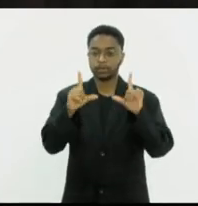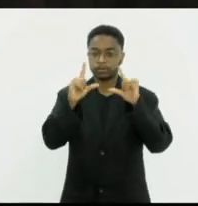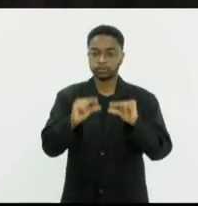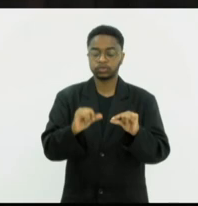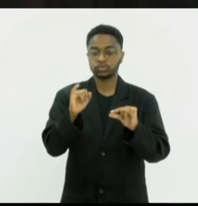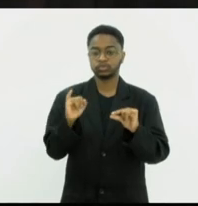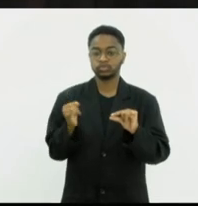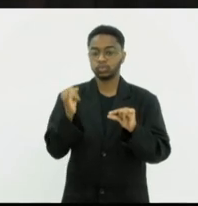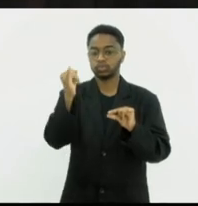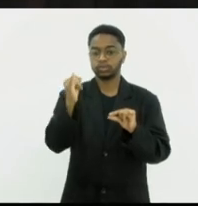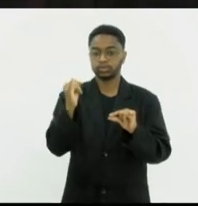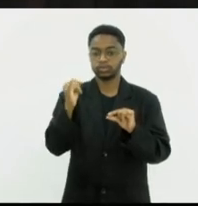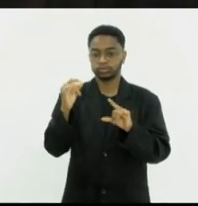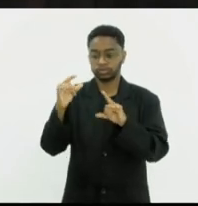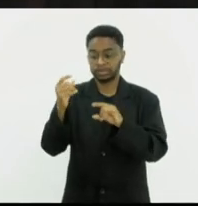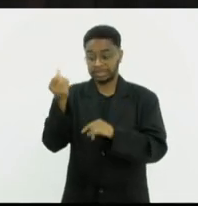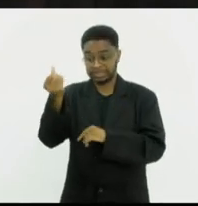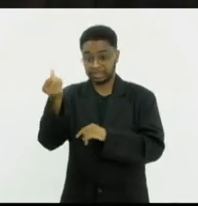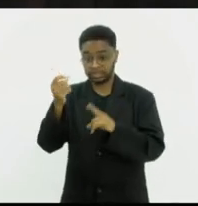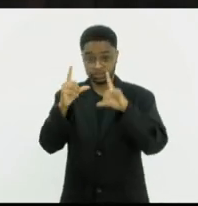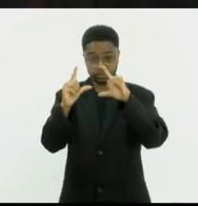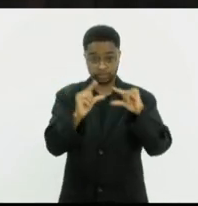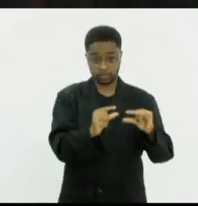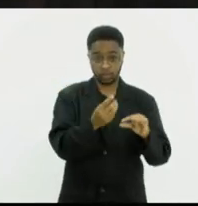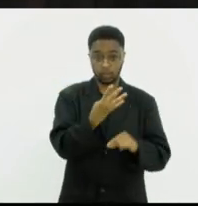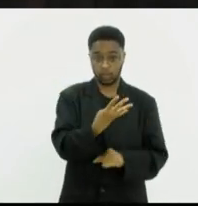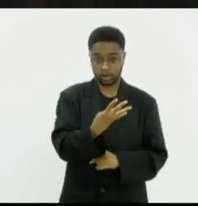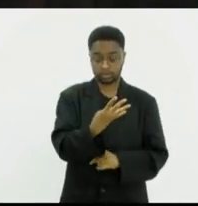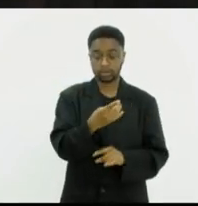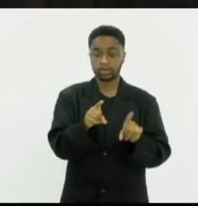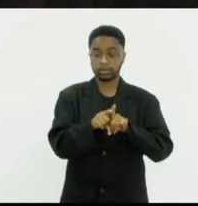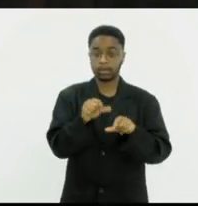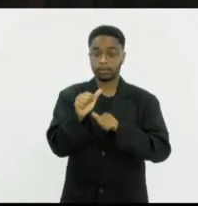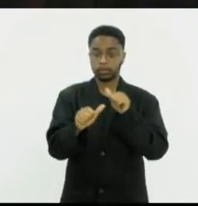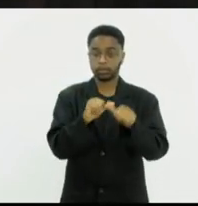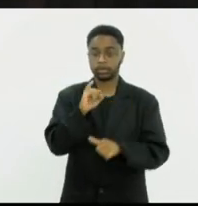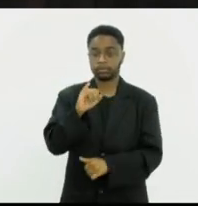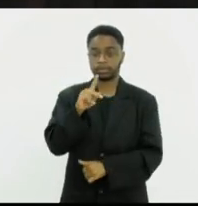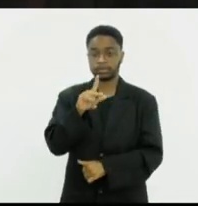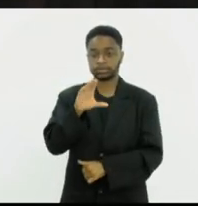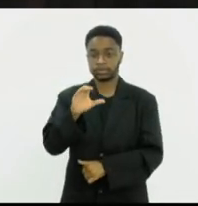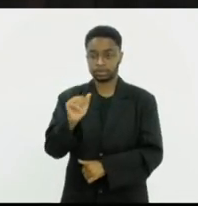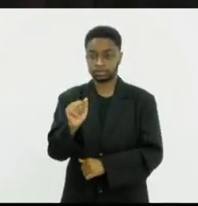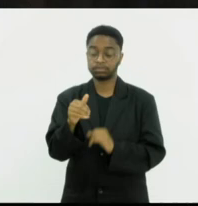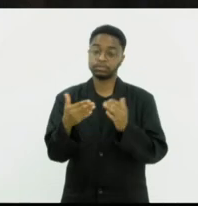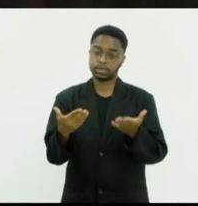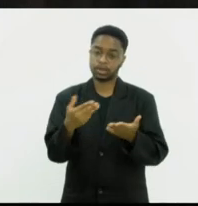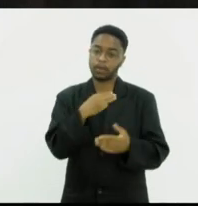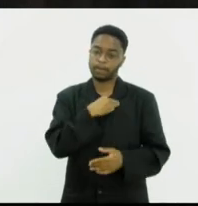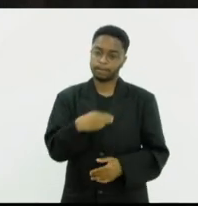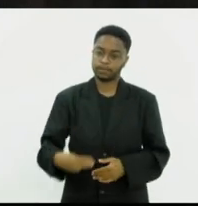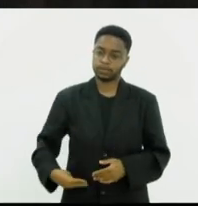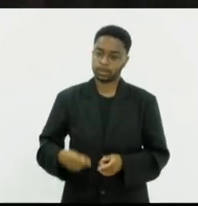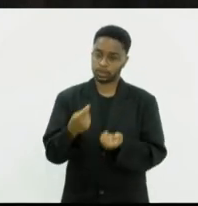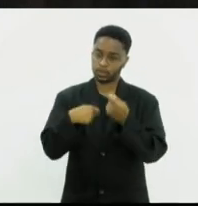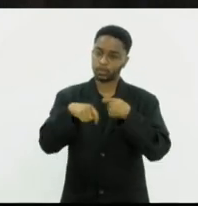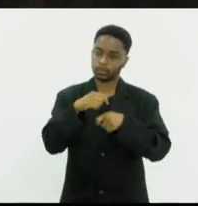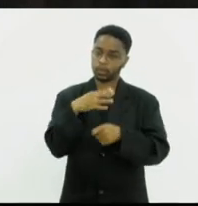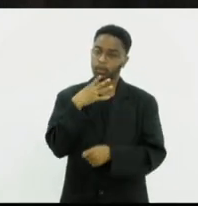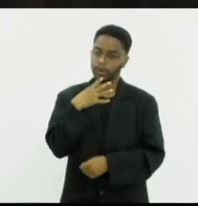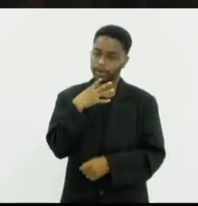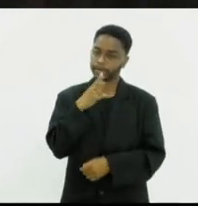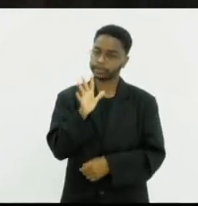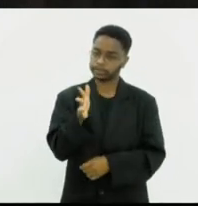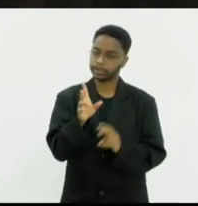6 para 4 e saiu do IGPDI para o IPCA. Então, o ministro da Economia conhece bem